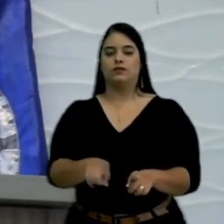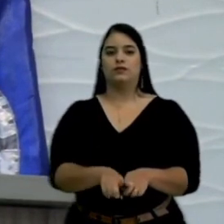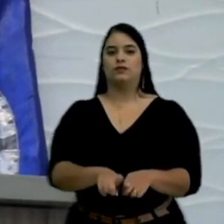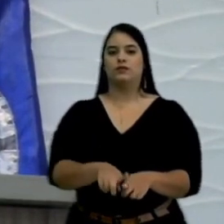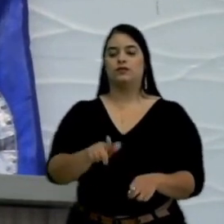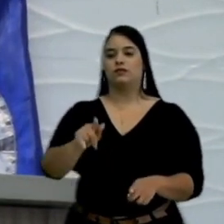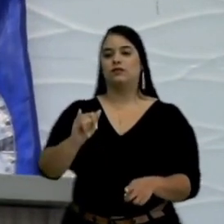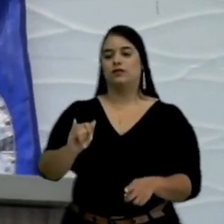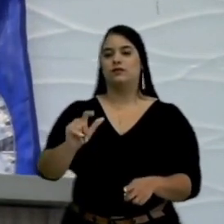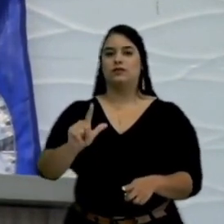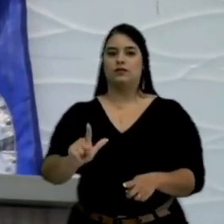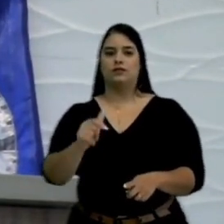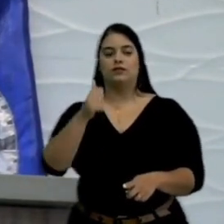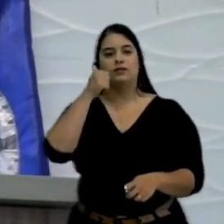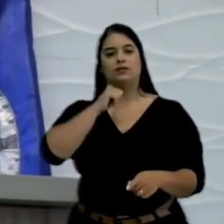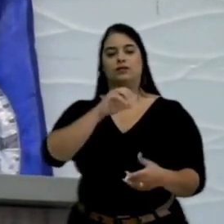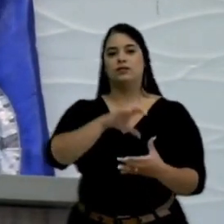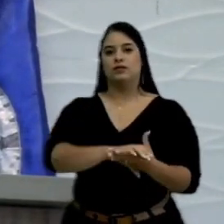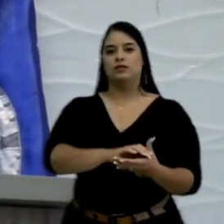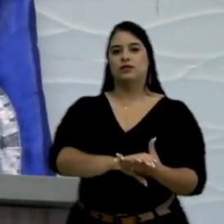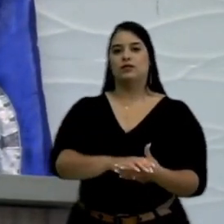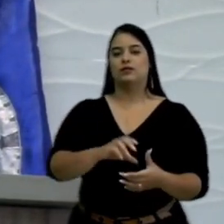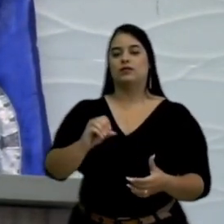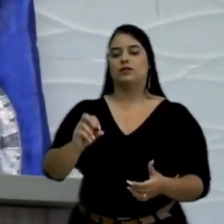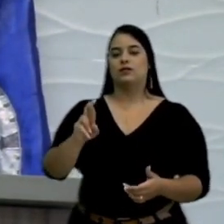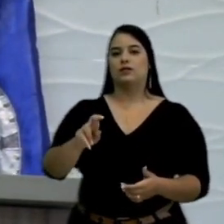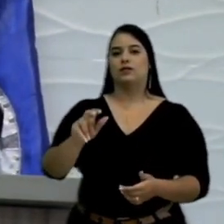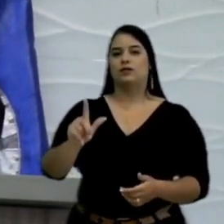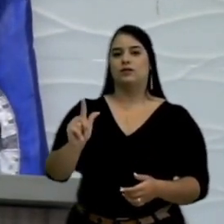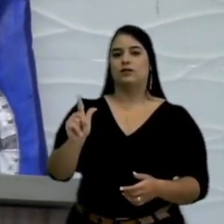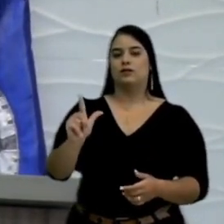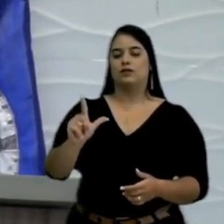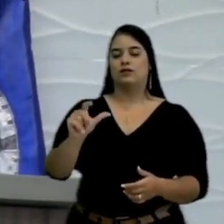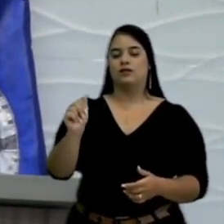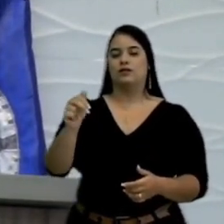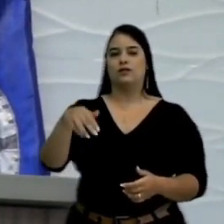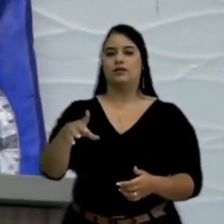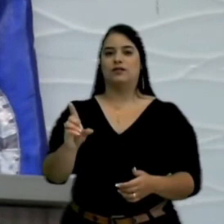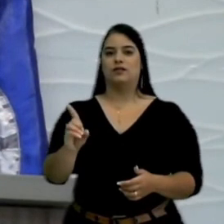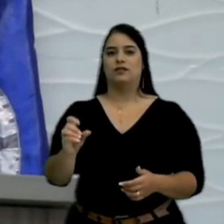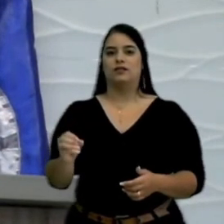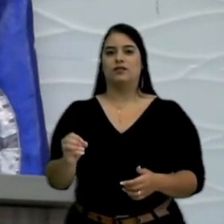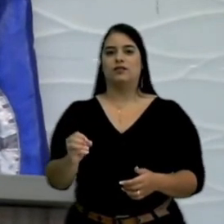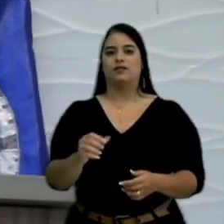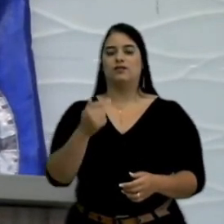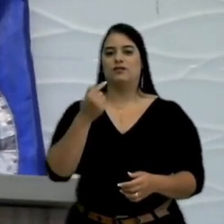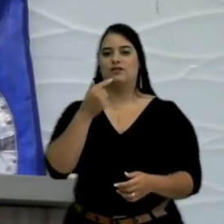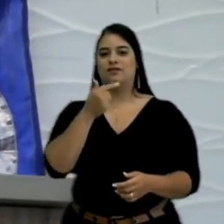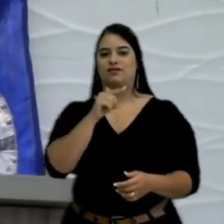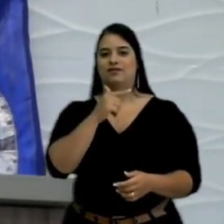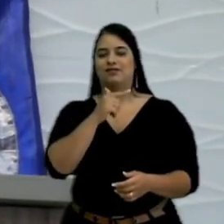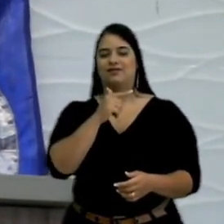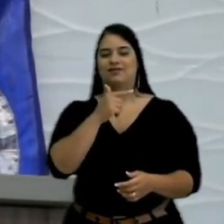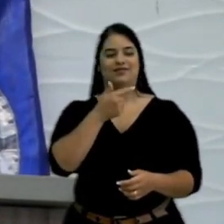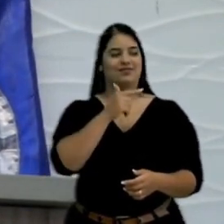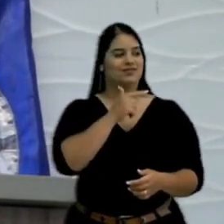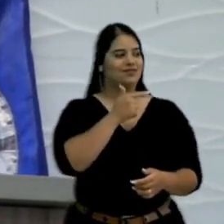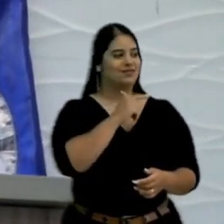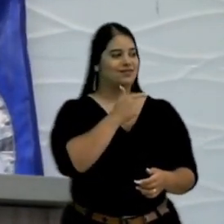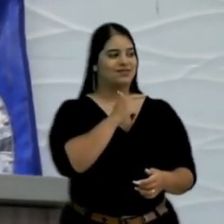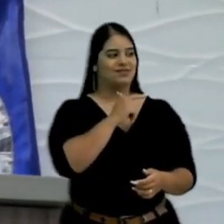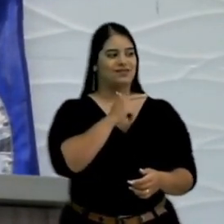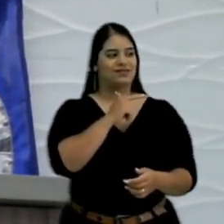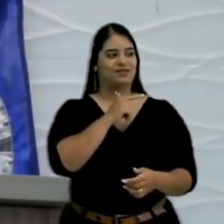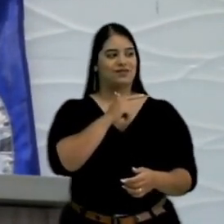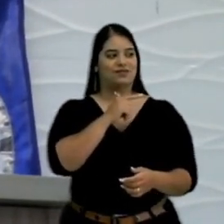Gil Cacheado, esposa de Orlando Cacheado. Tem um queijo de manteiga muito gostoso e uma